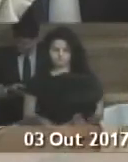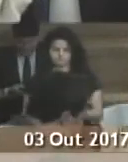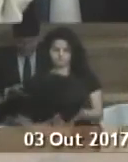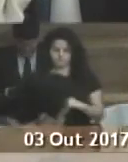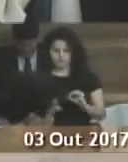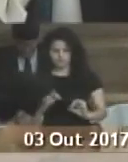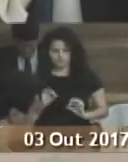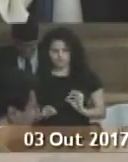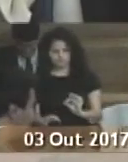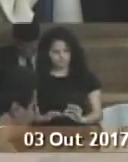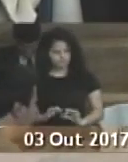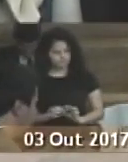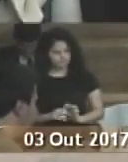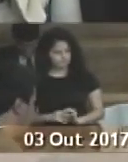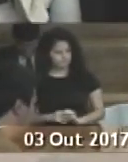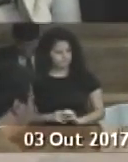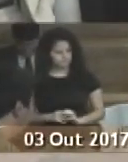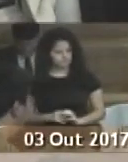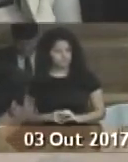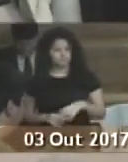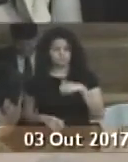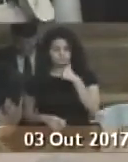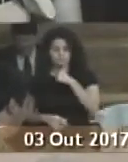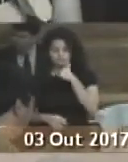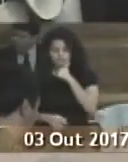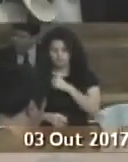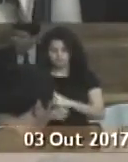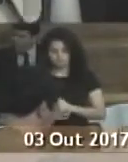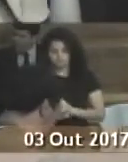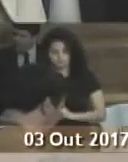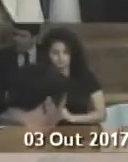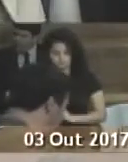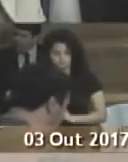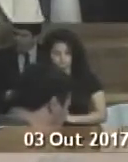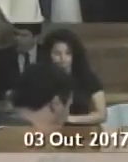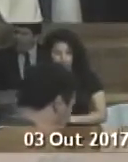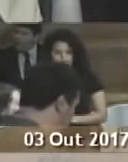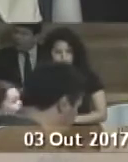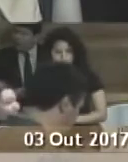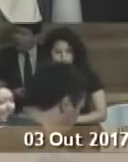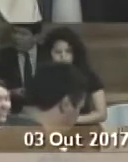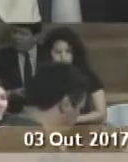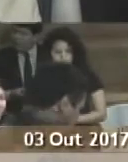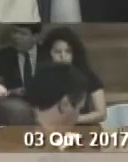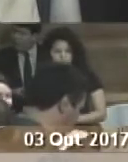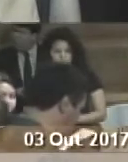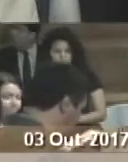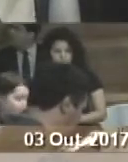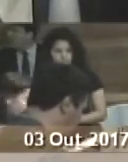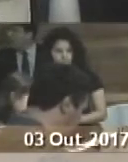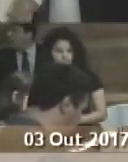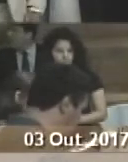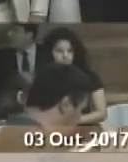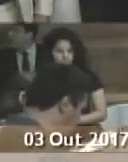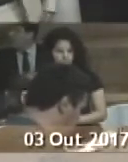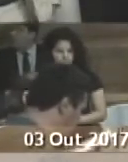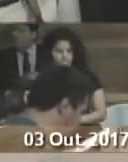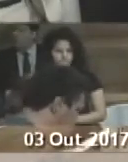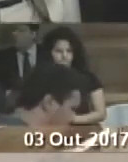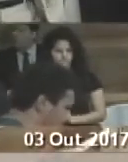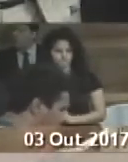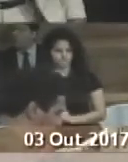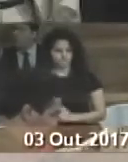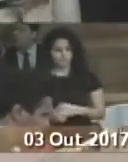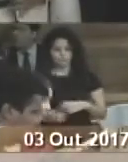2010. De lá para cá, as performances de Larissa melhoraram, se tornando a atleta uma das mais vitoriosas da sua geração, alcançando